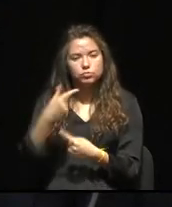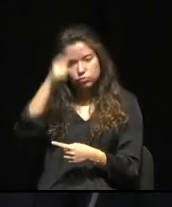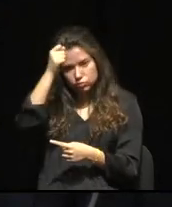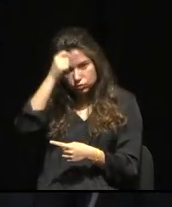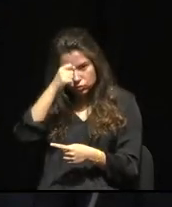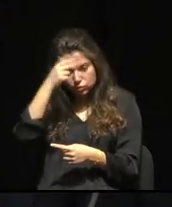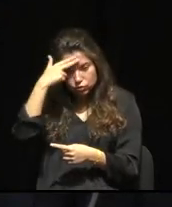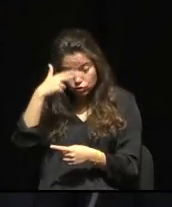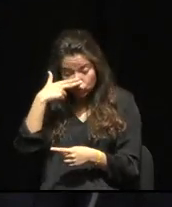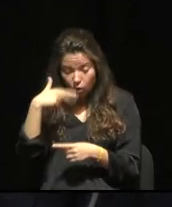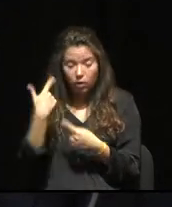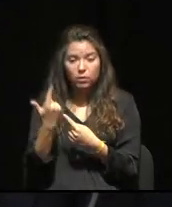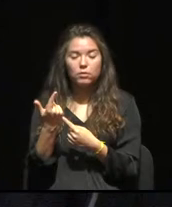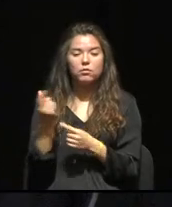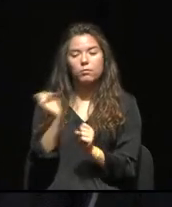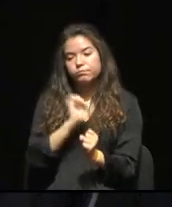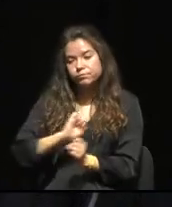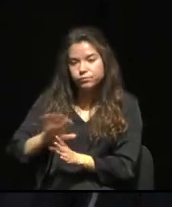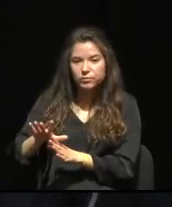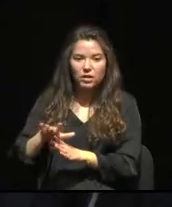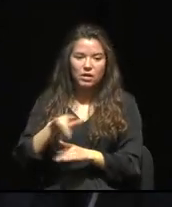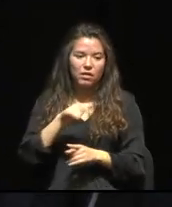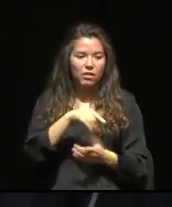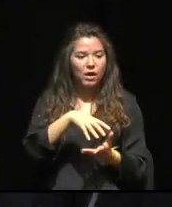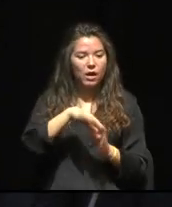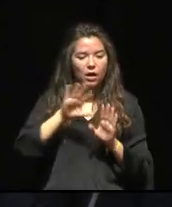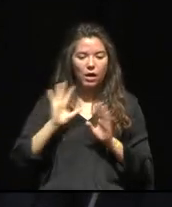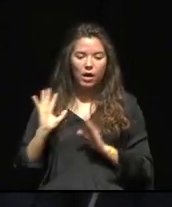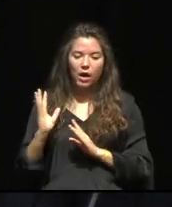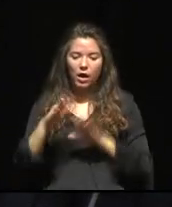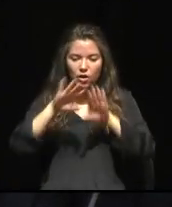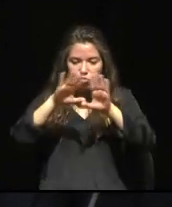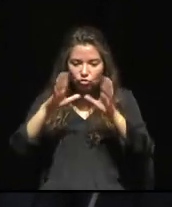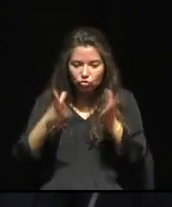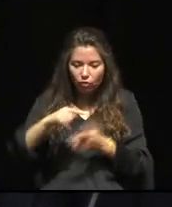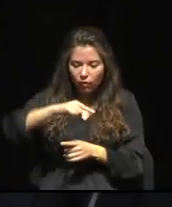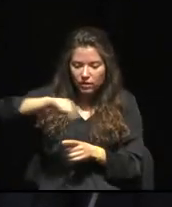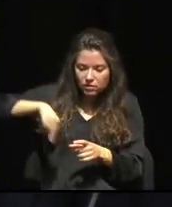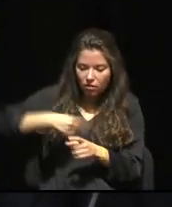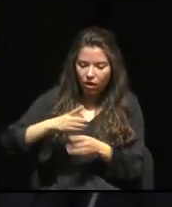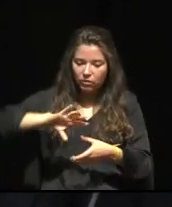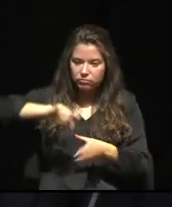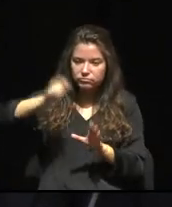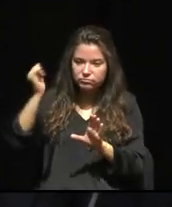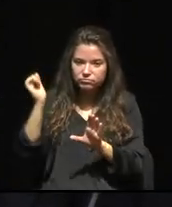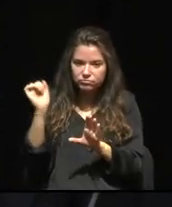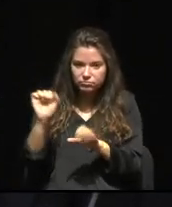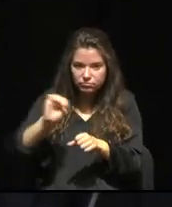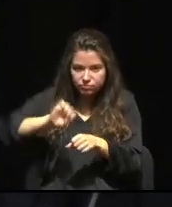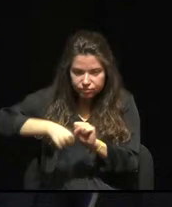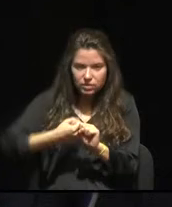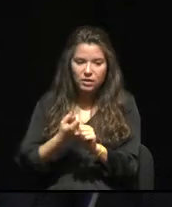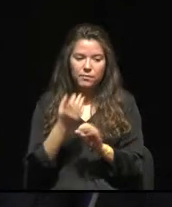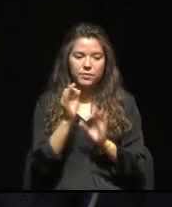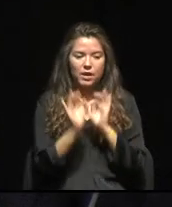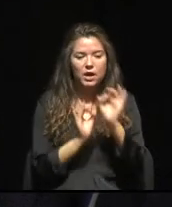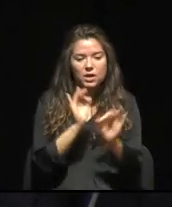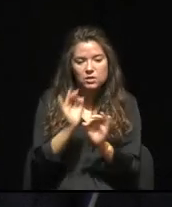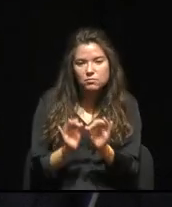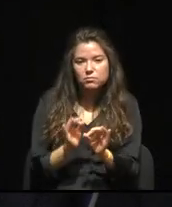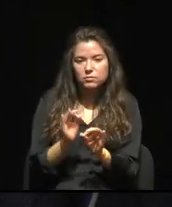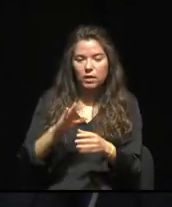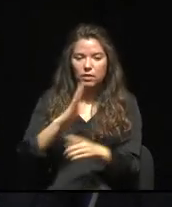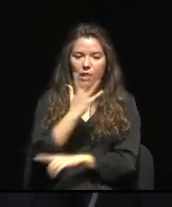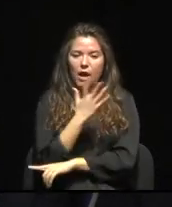est a estatuária está vandalizada a estufa circular vandalizada tempos em tempos as espécias arbóreas não são cuidadas os